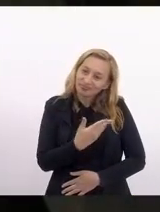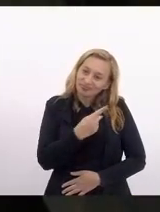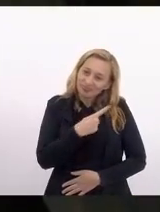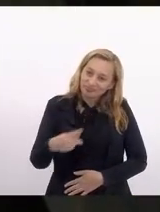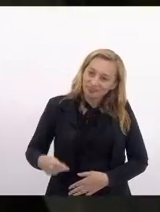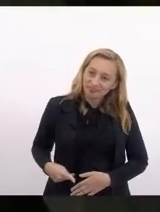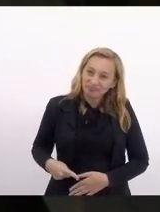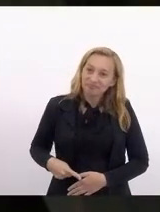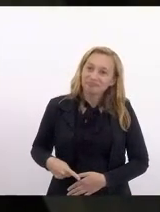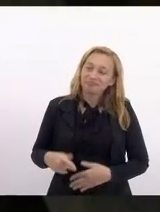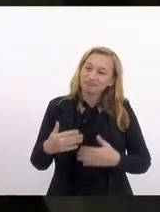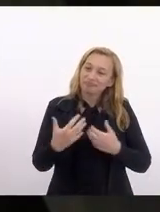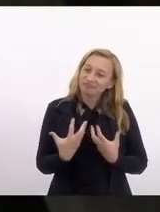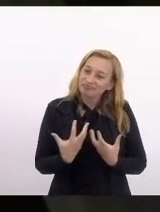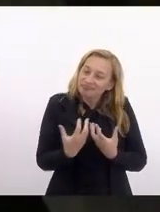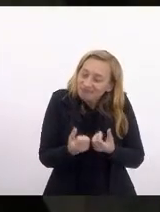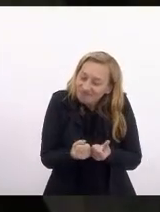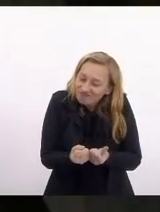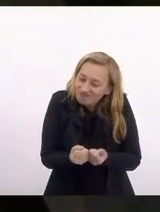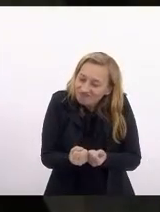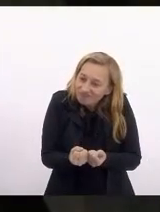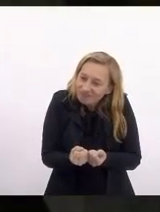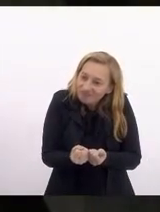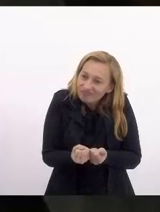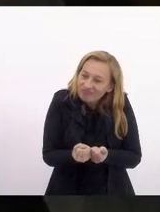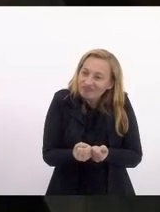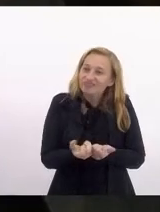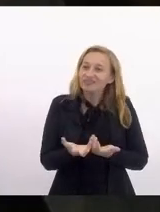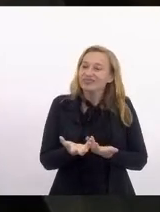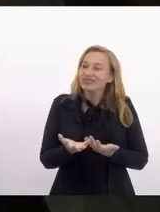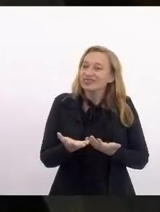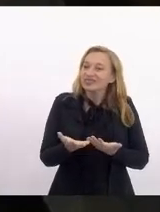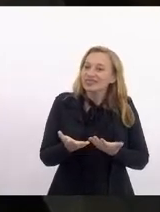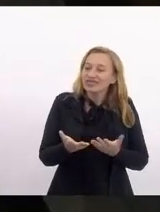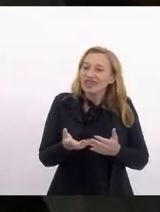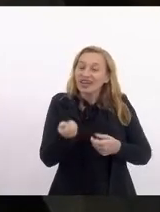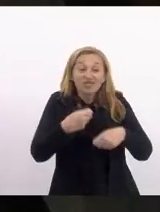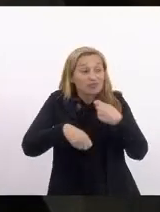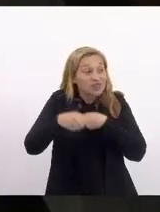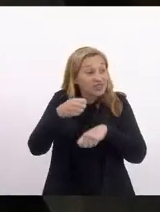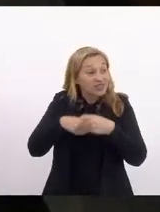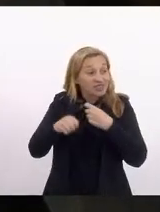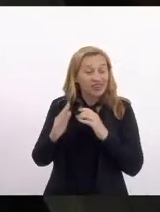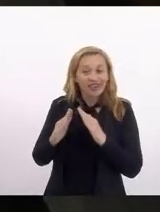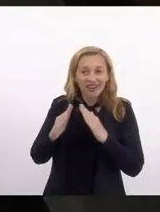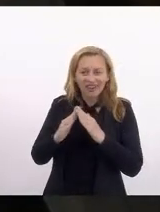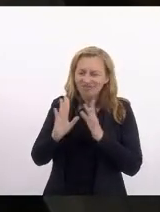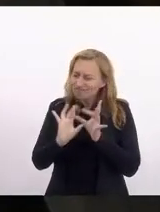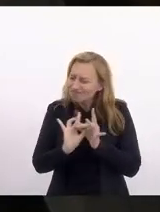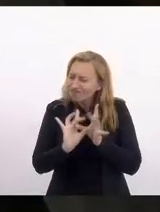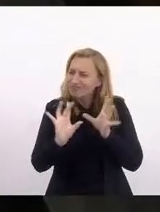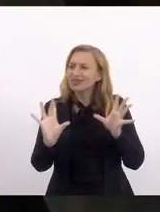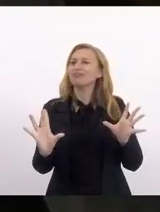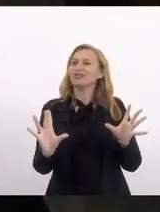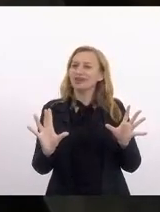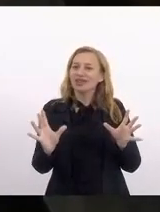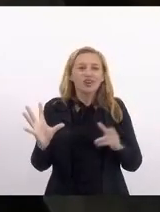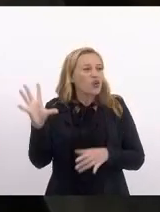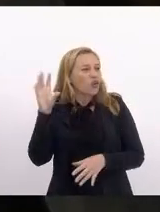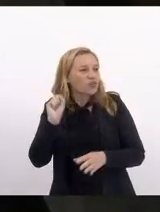Presidente pela minha pela colhida né pelo jeito que administra a casa de forma democrática